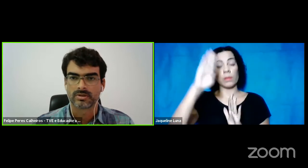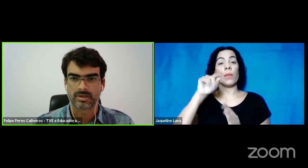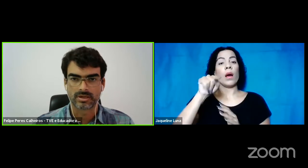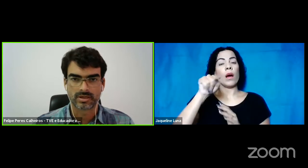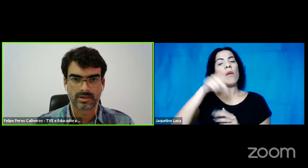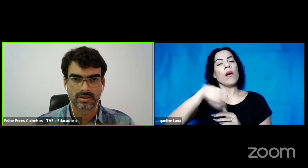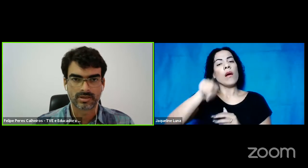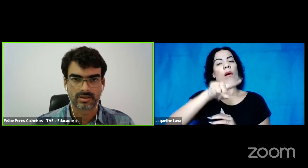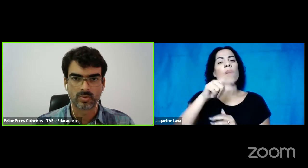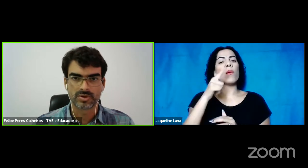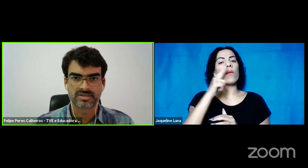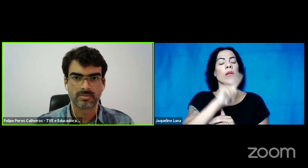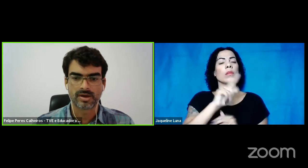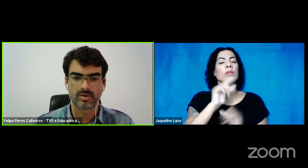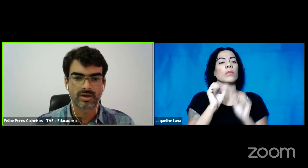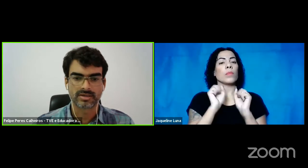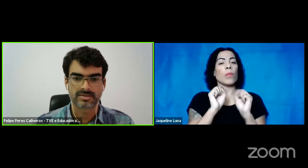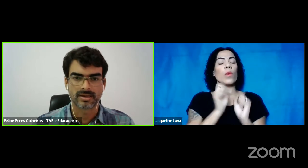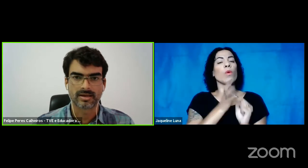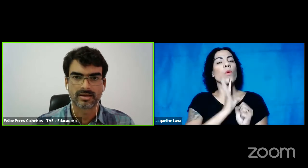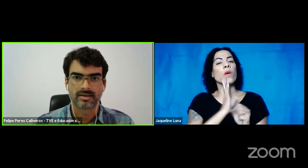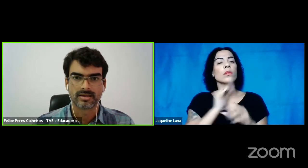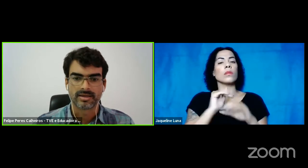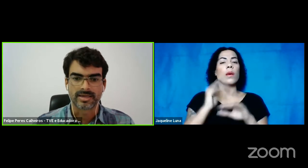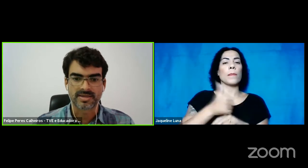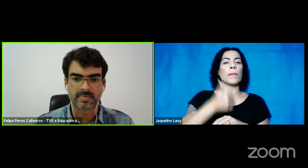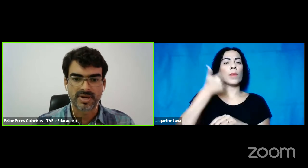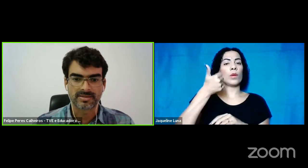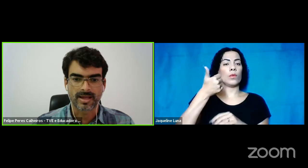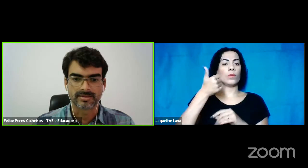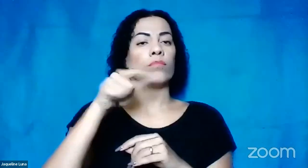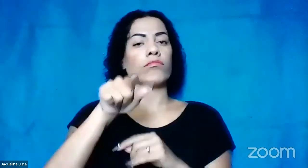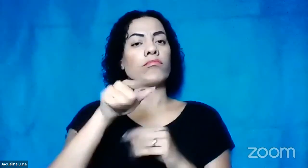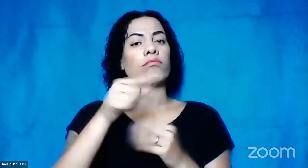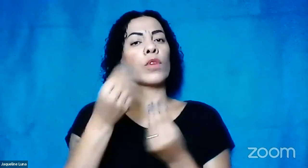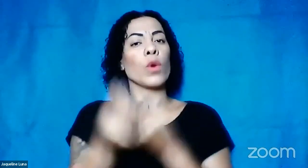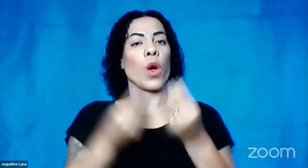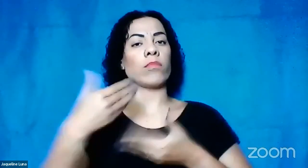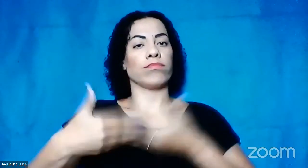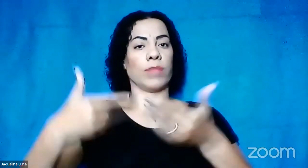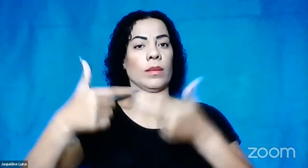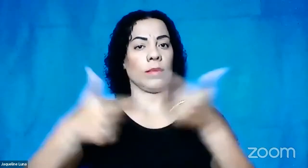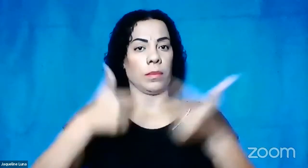possam conhecer melhor aqui essa empreitada.